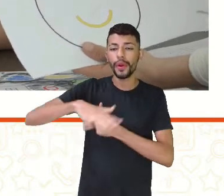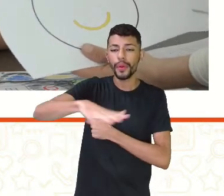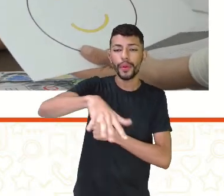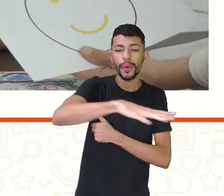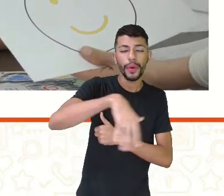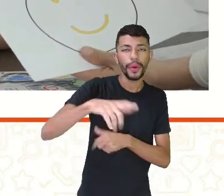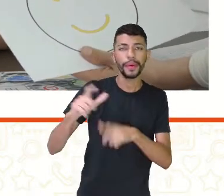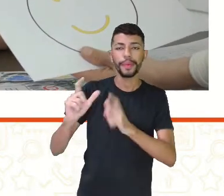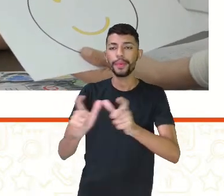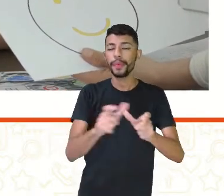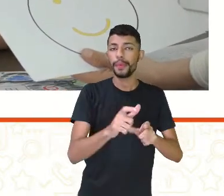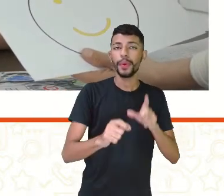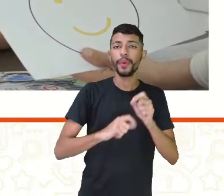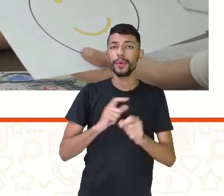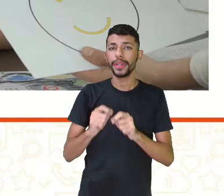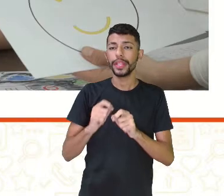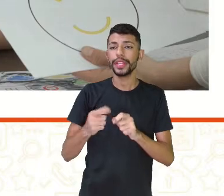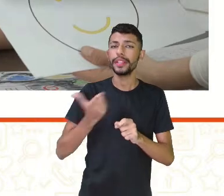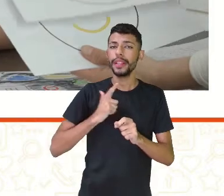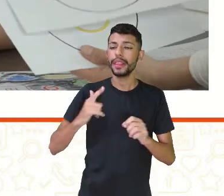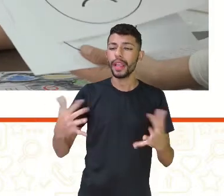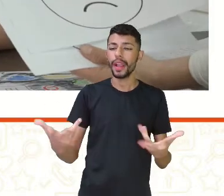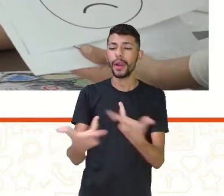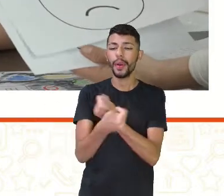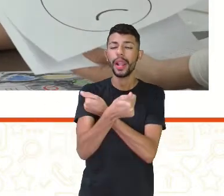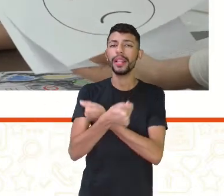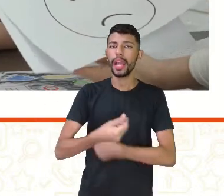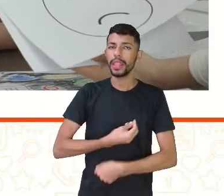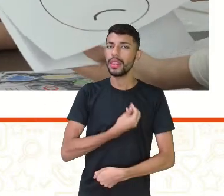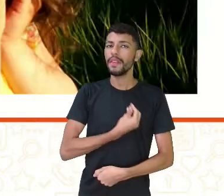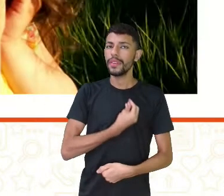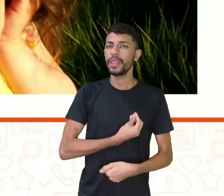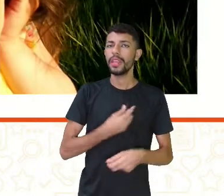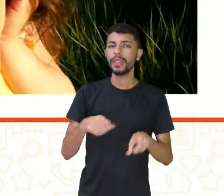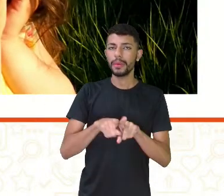estão sejam ambientes que precipitem qualidade de vida também.